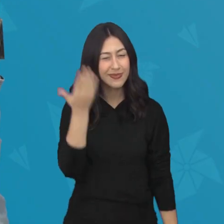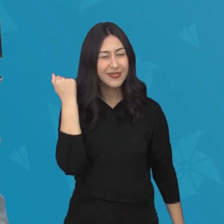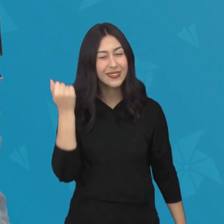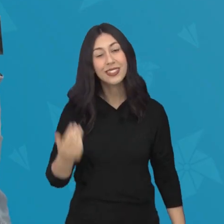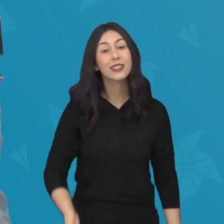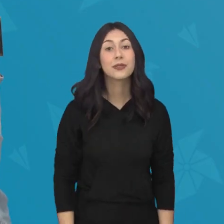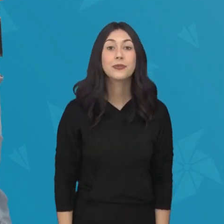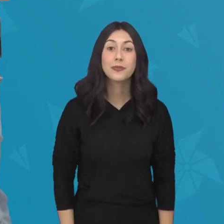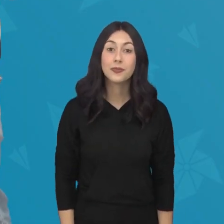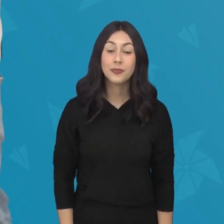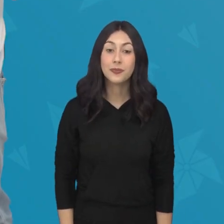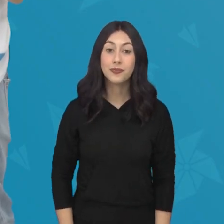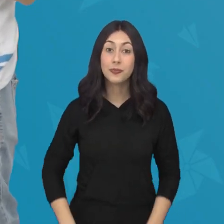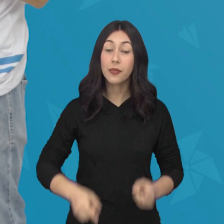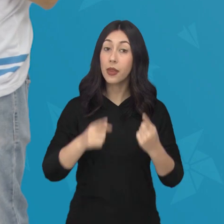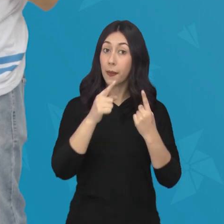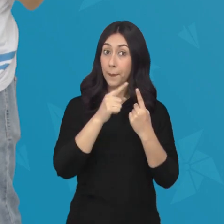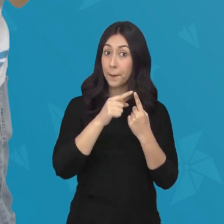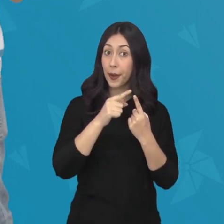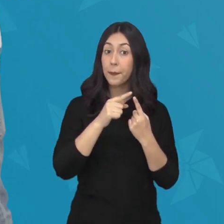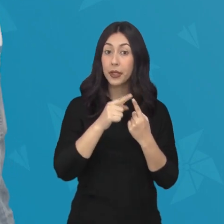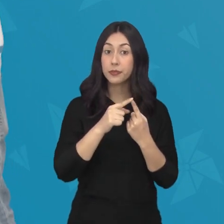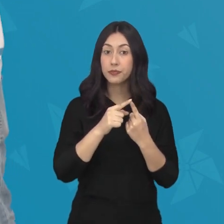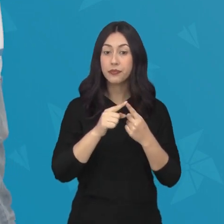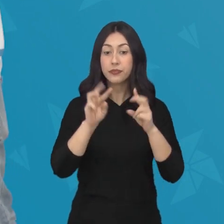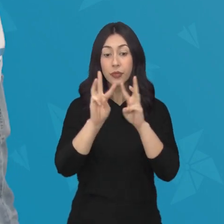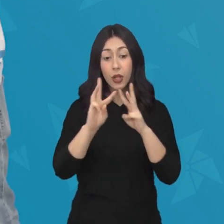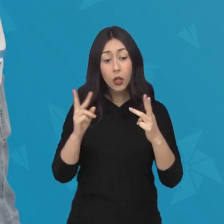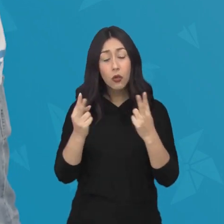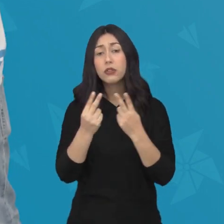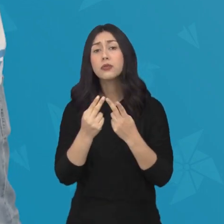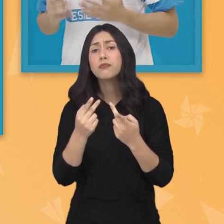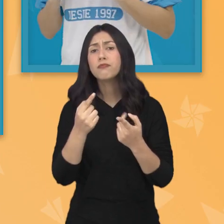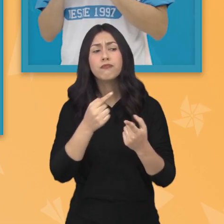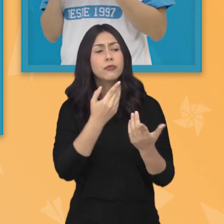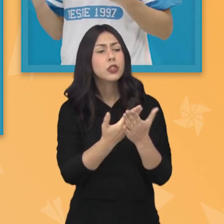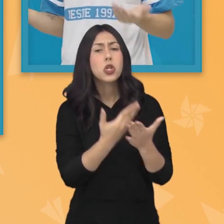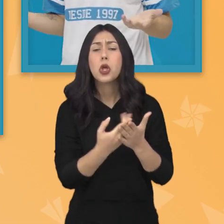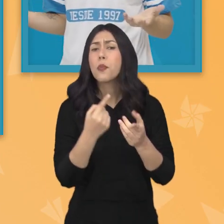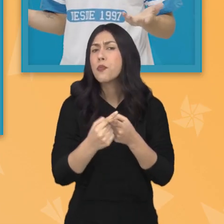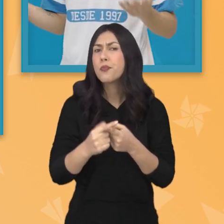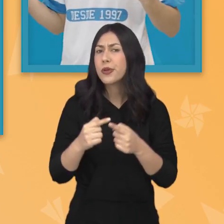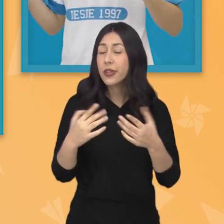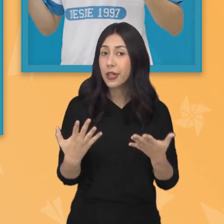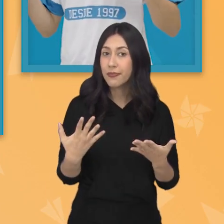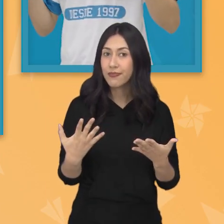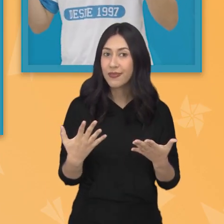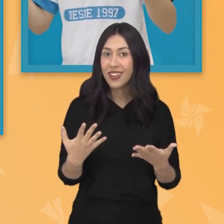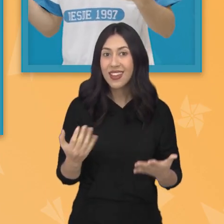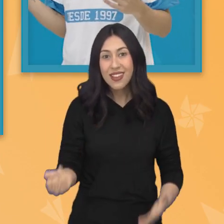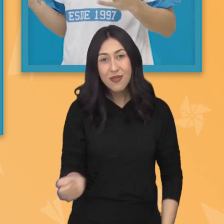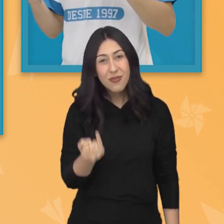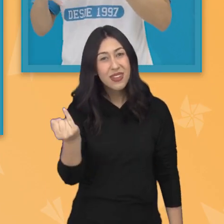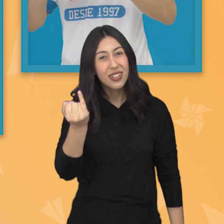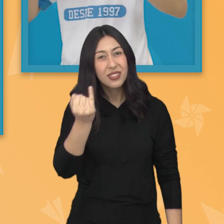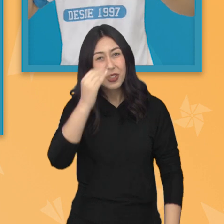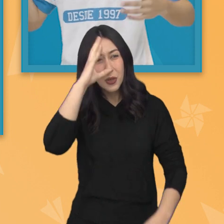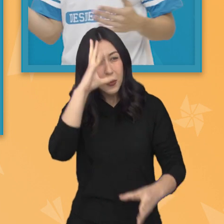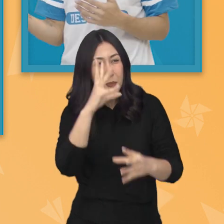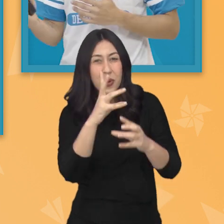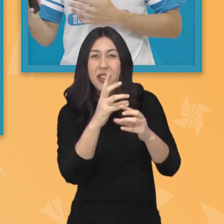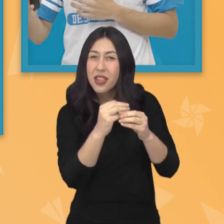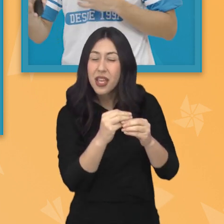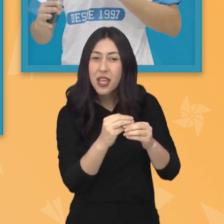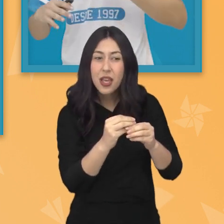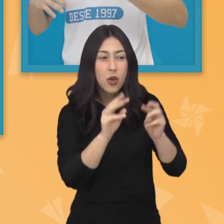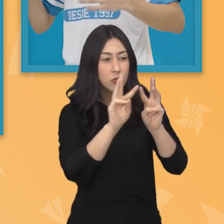comigo. Bom, primeiro, os estados físicos da matéria. Por que a gente estuda eles? Bom, a compreensão do que são os estados físicos e de vários outros